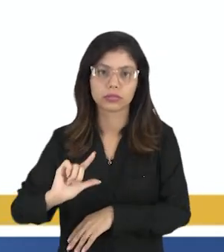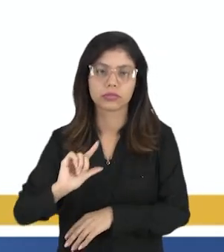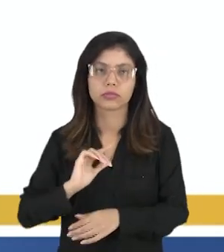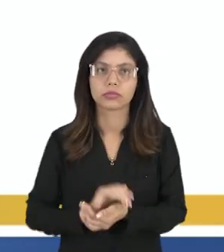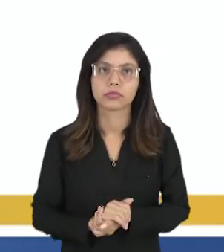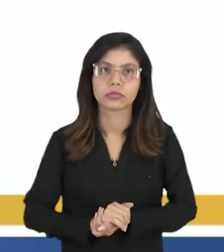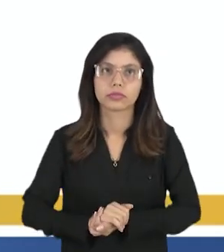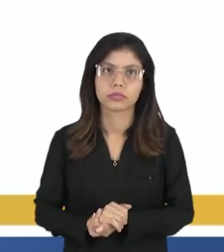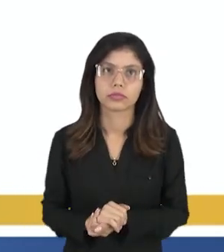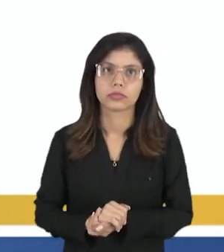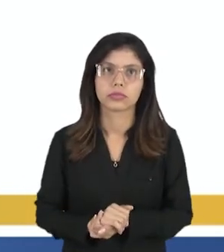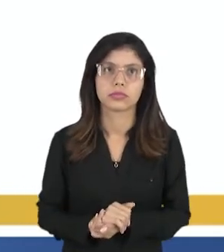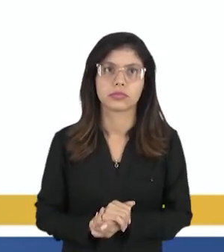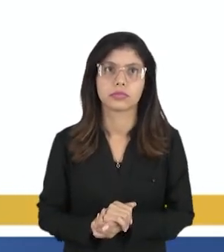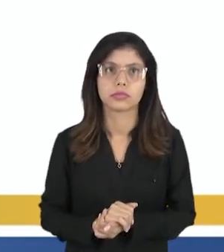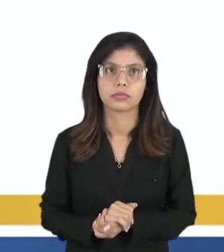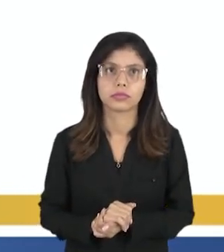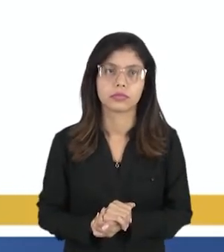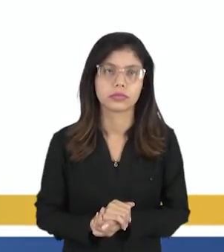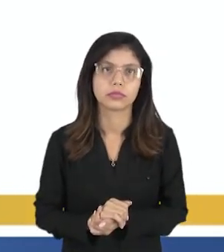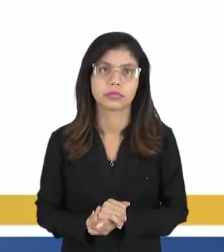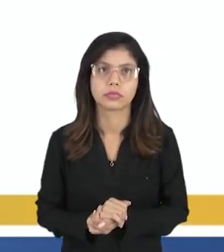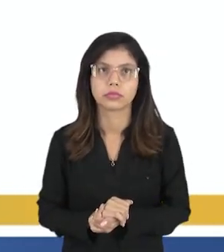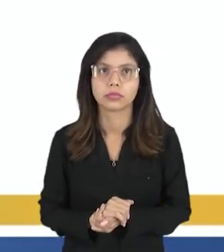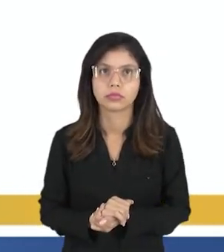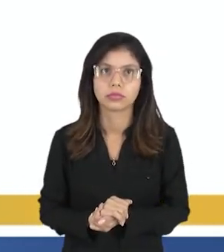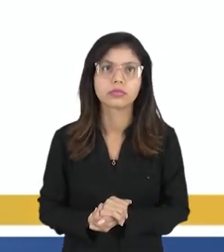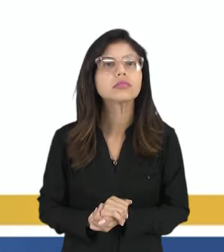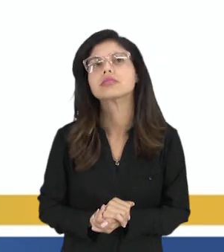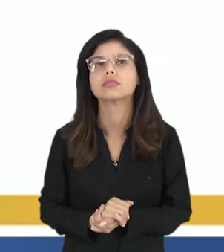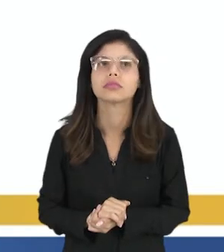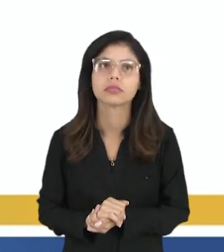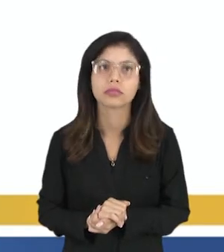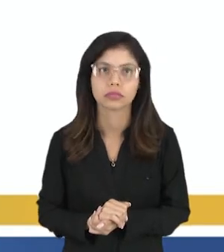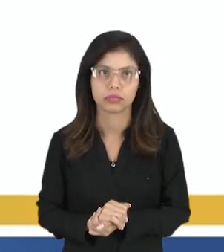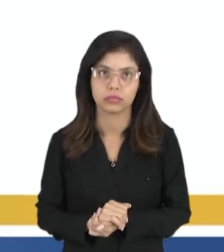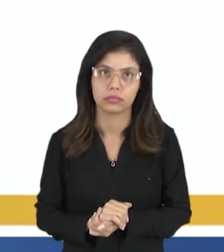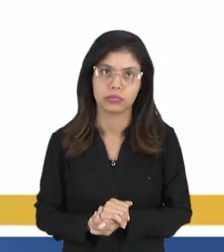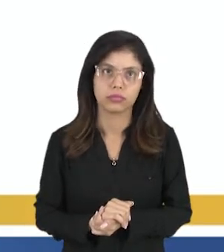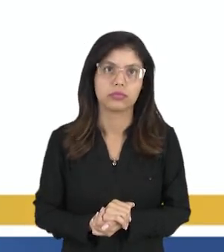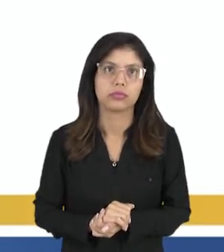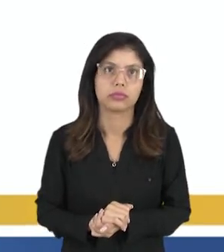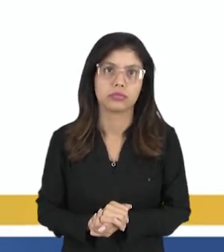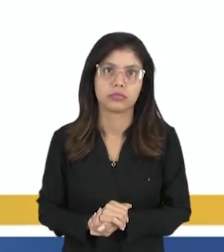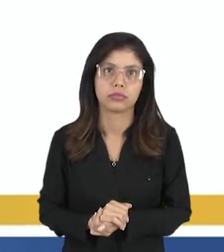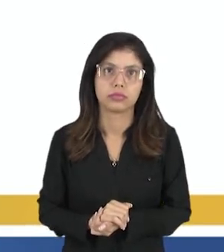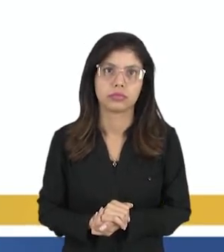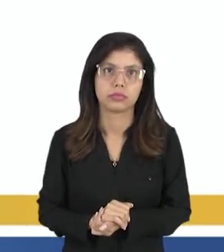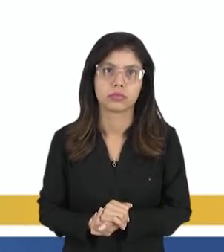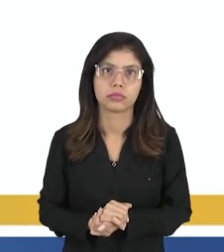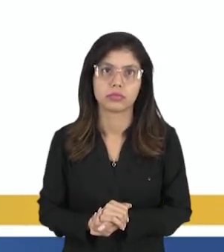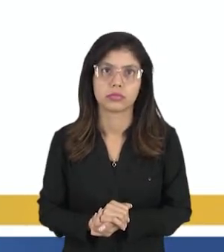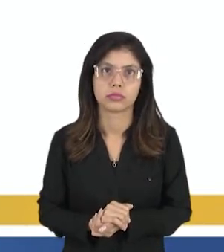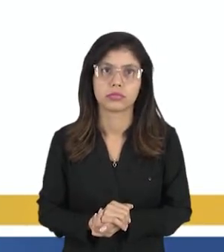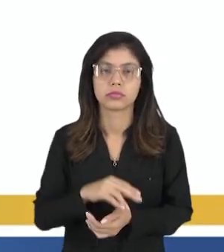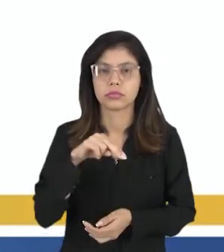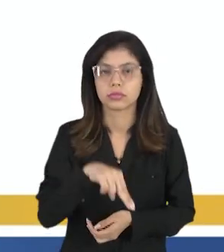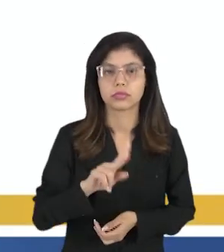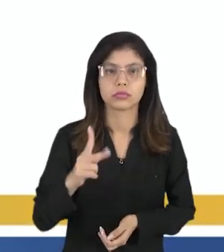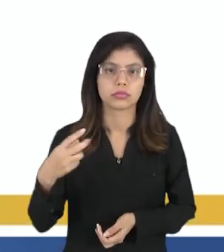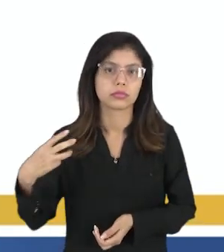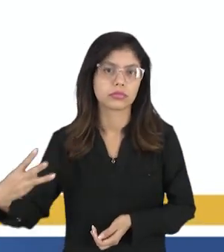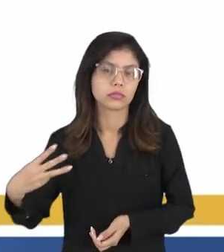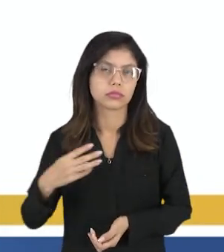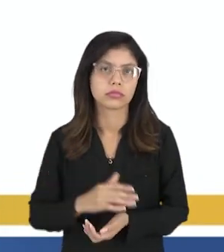aqui, ó, HCl, então são dois elementos químicos diferentes. Nós temos aqui a amônia, NH3, então nós